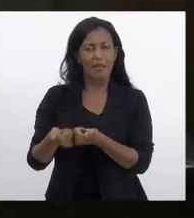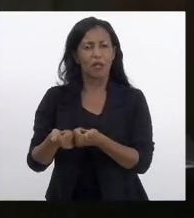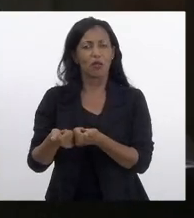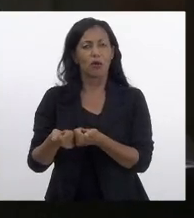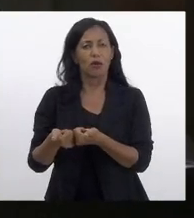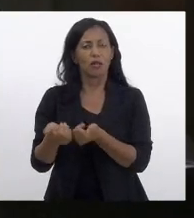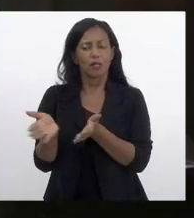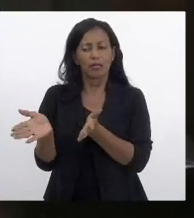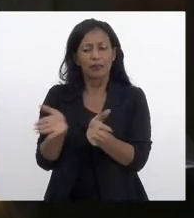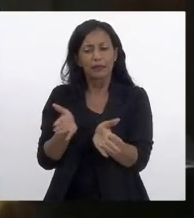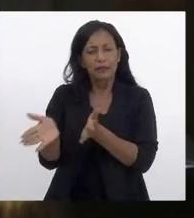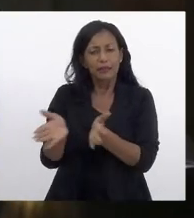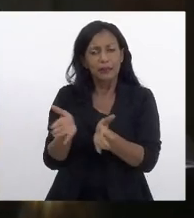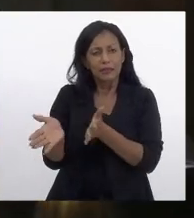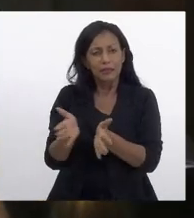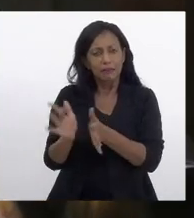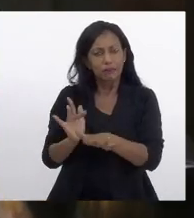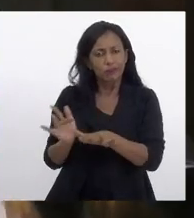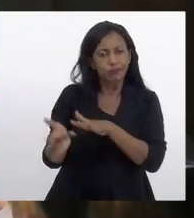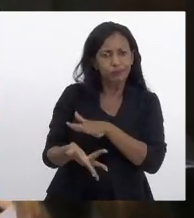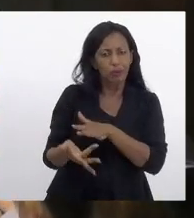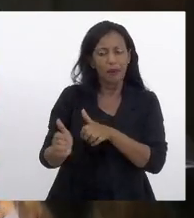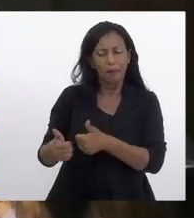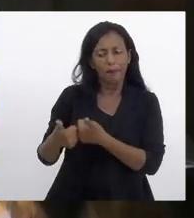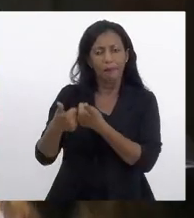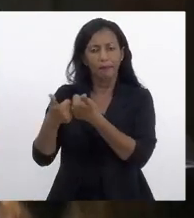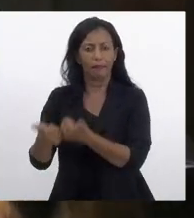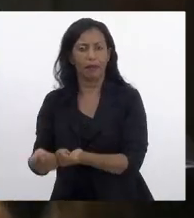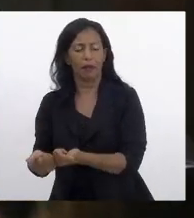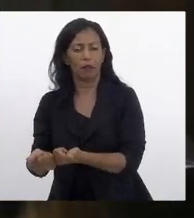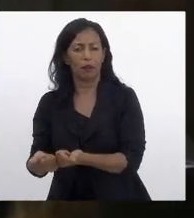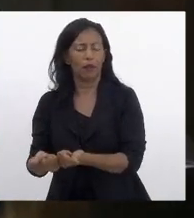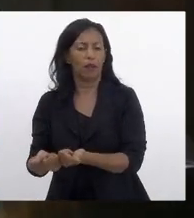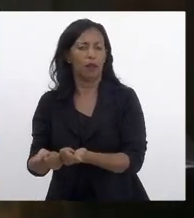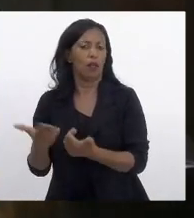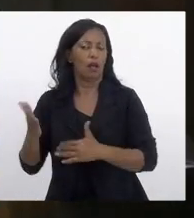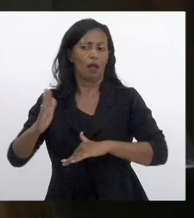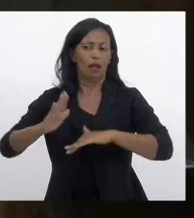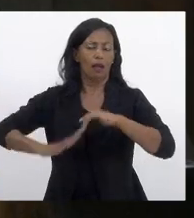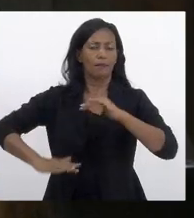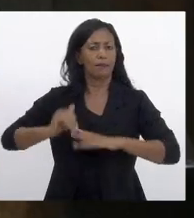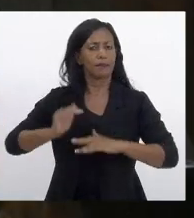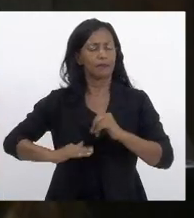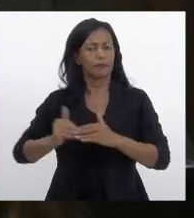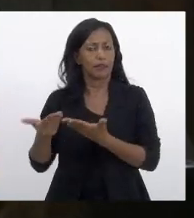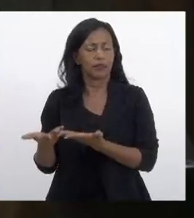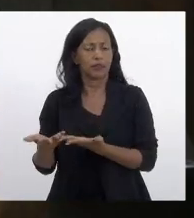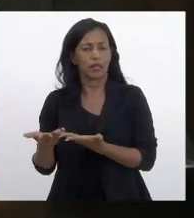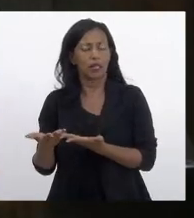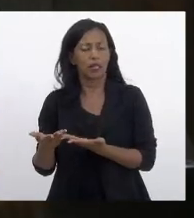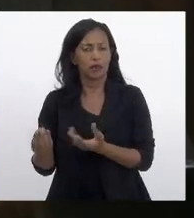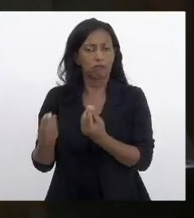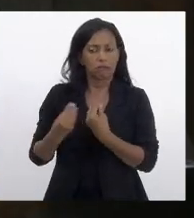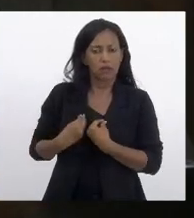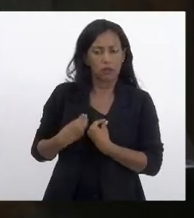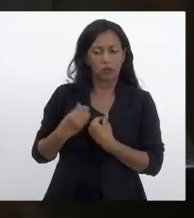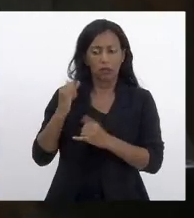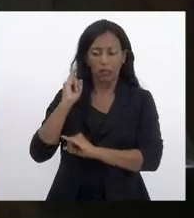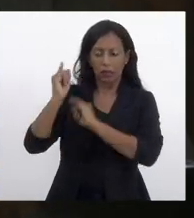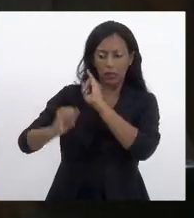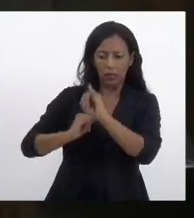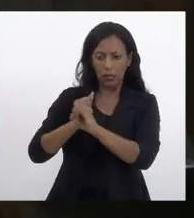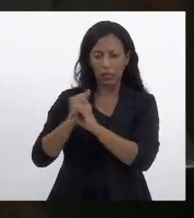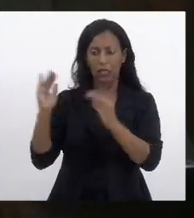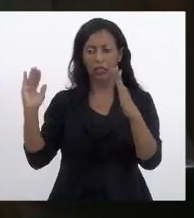sua acessibilidade digital, seja melhorando a capacidade da sua internet em